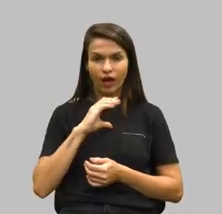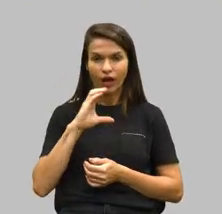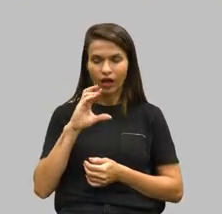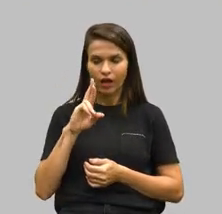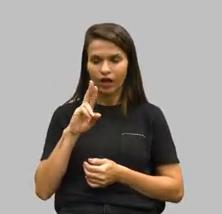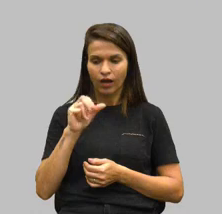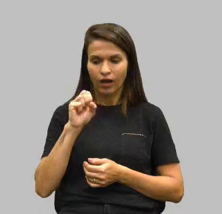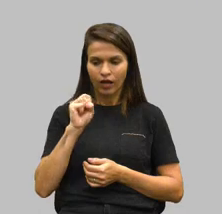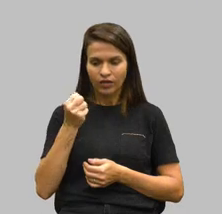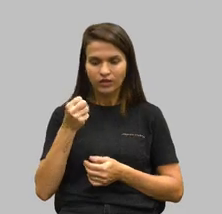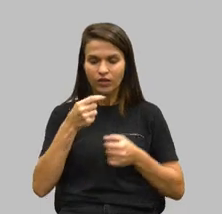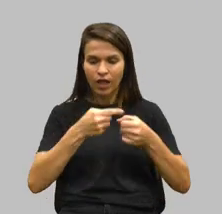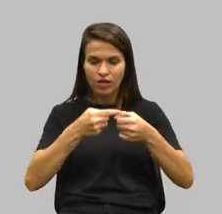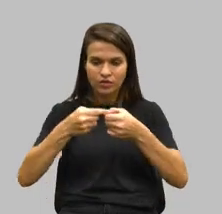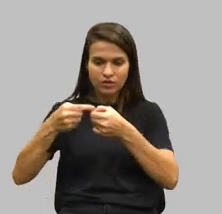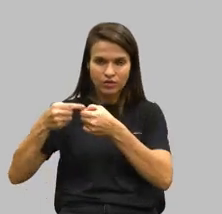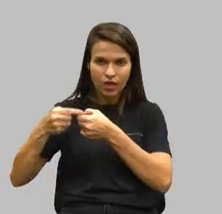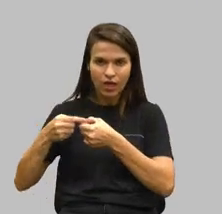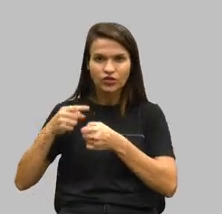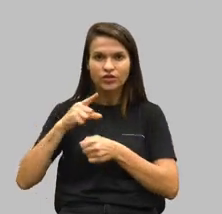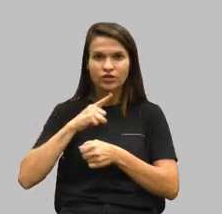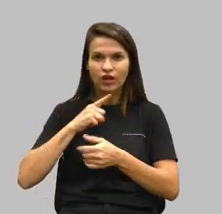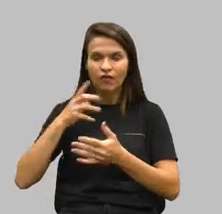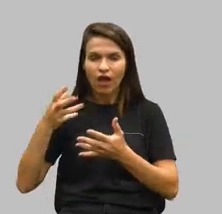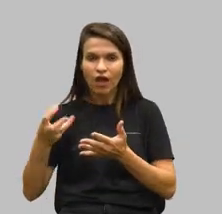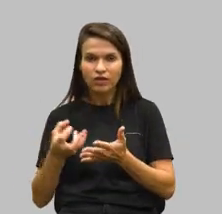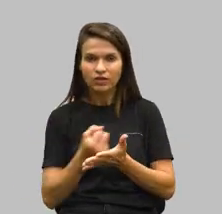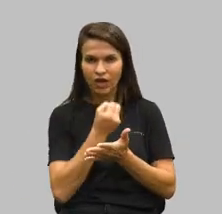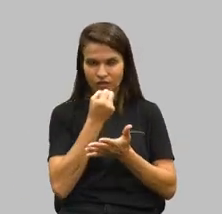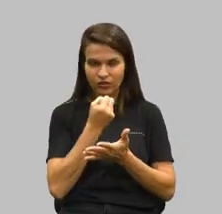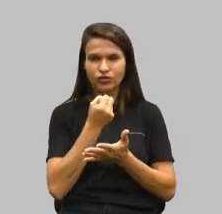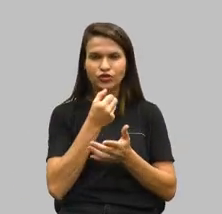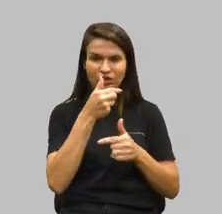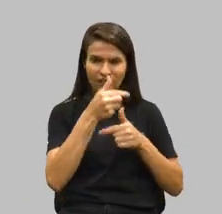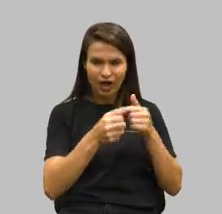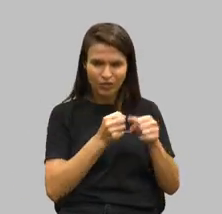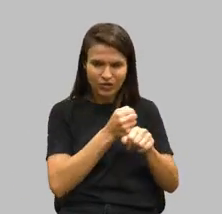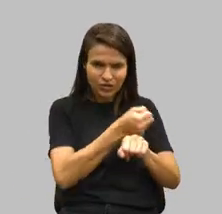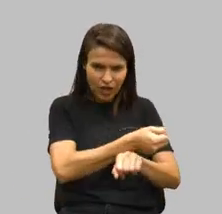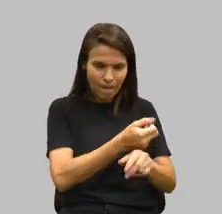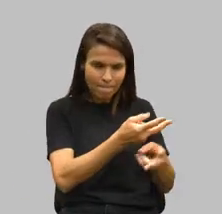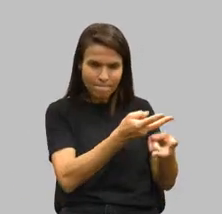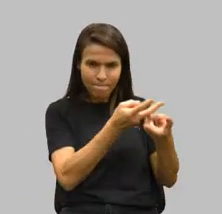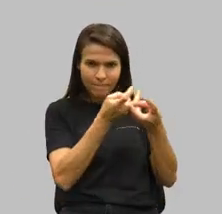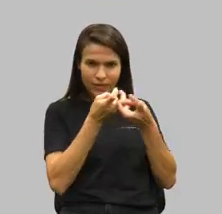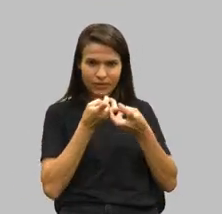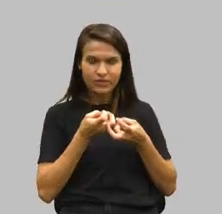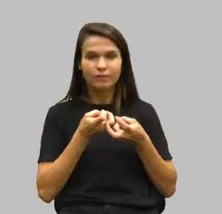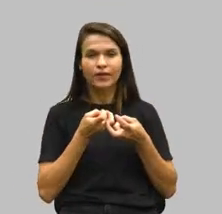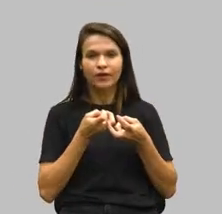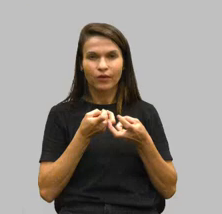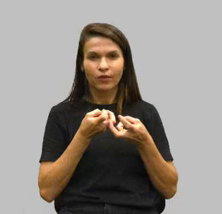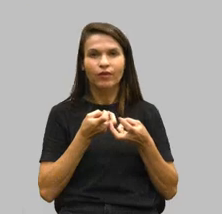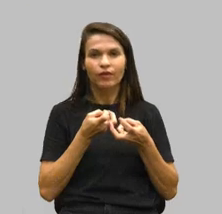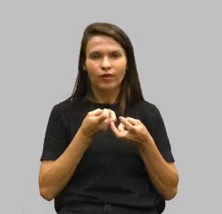cidades aonde houve resgate de trabalho escravo a gente percebeu e a gente eh fez um mapa e